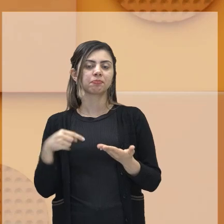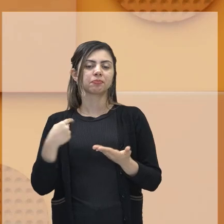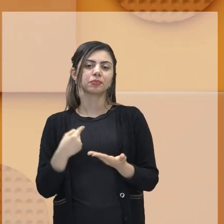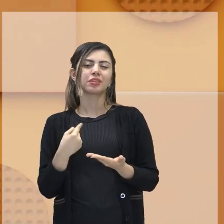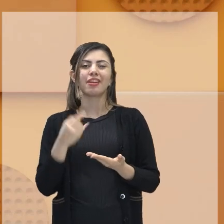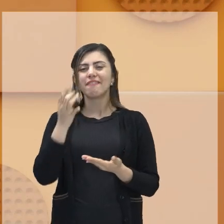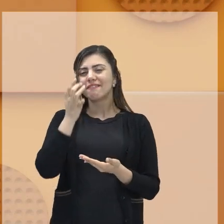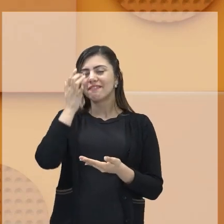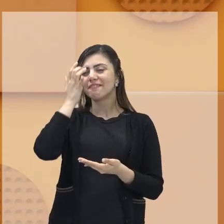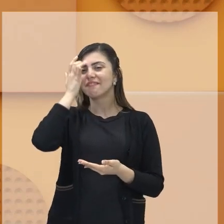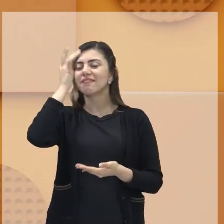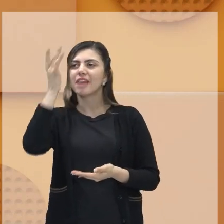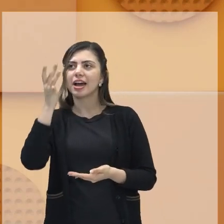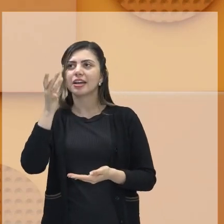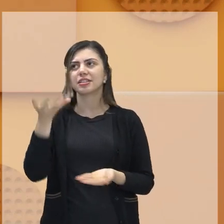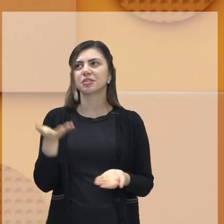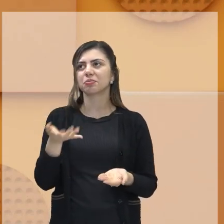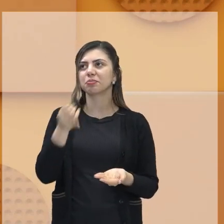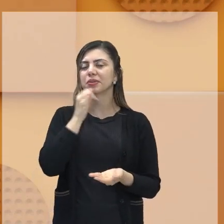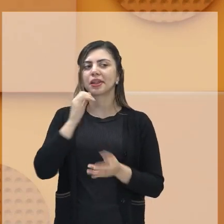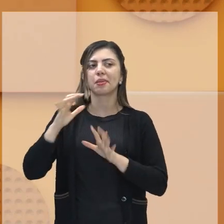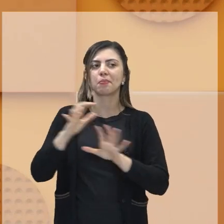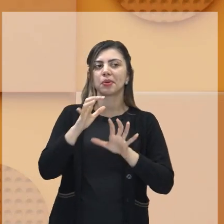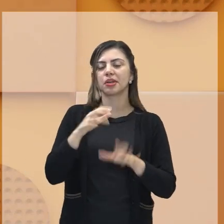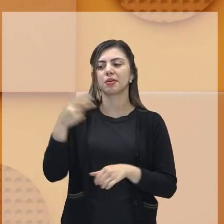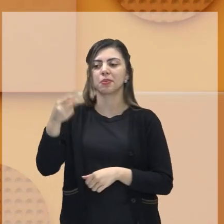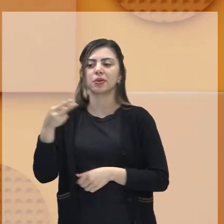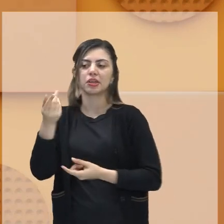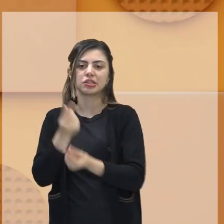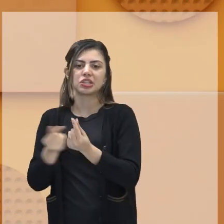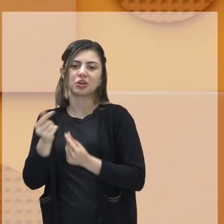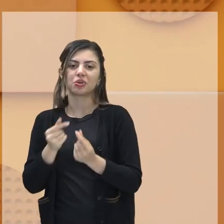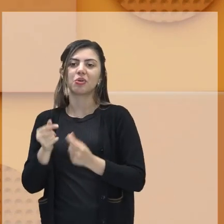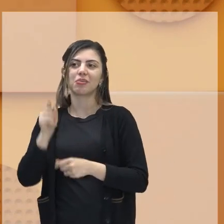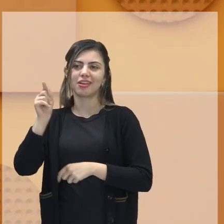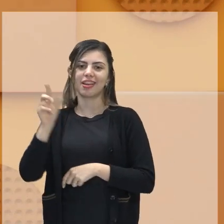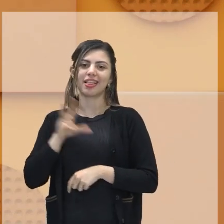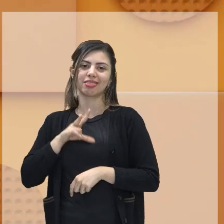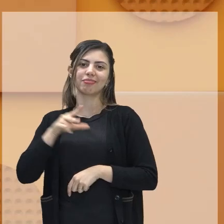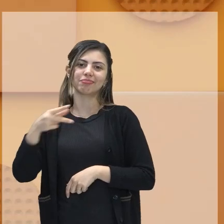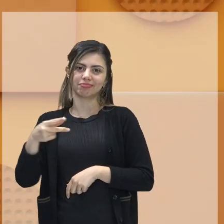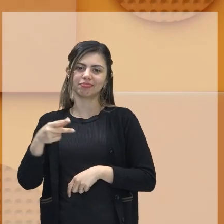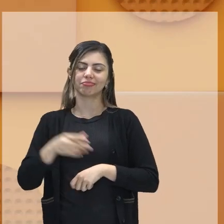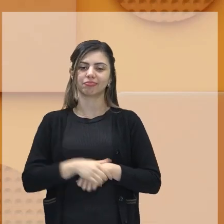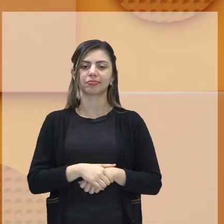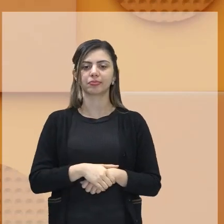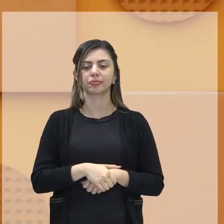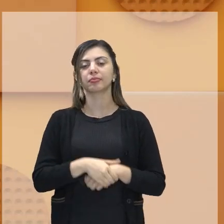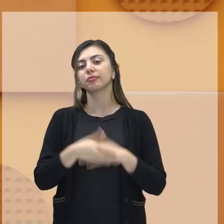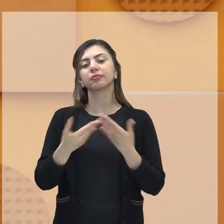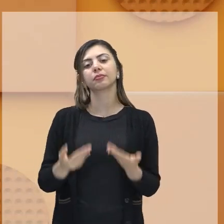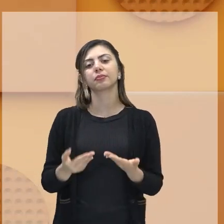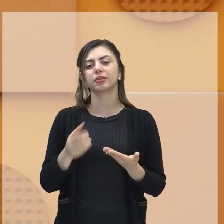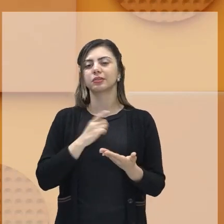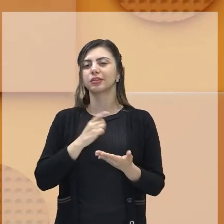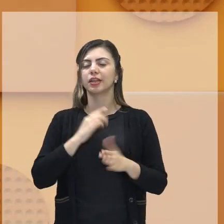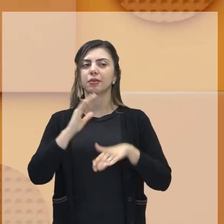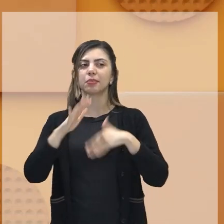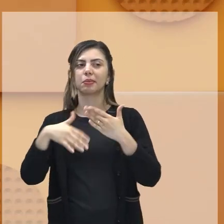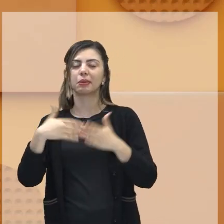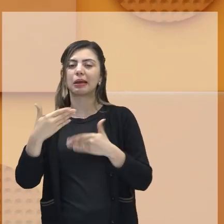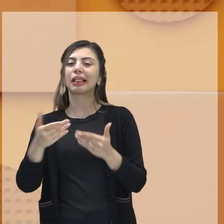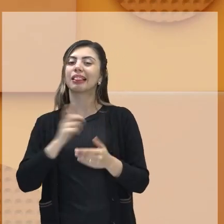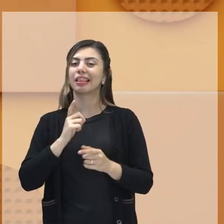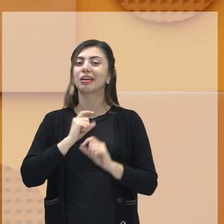fácil se livrar, de fato, das influências políticas e econômicas de onde? Da sua ex-metrópole. Então, isso vai acabar gerando